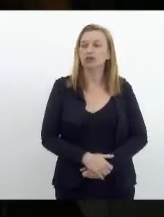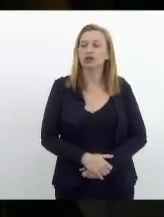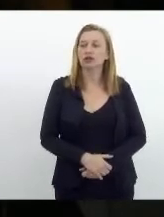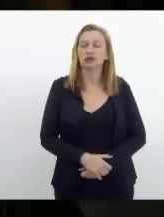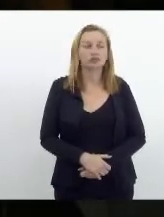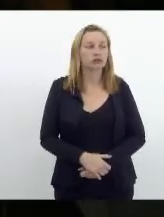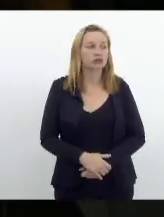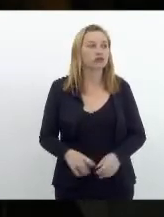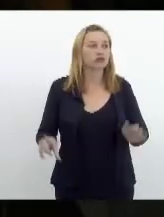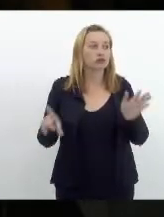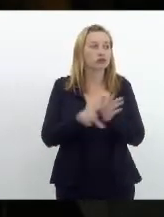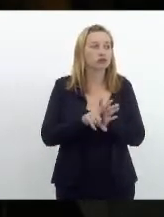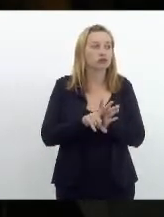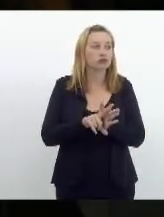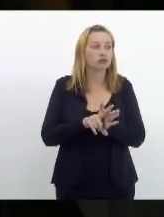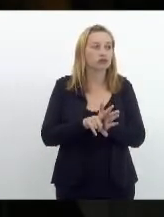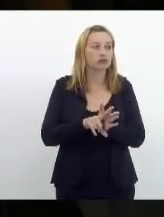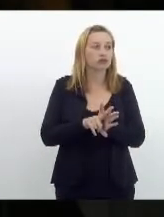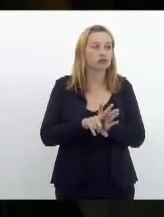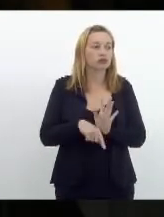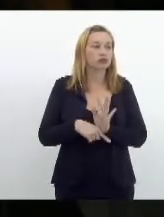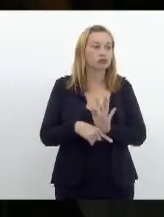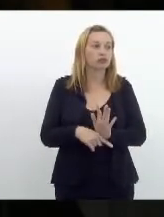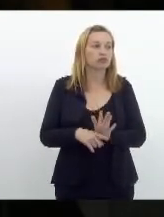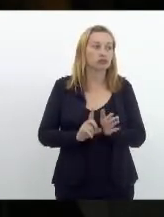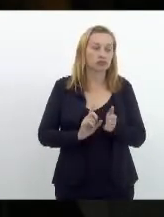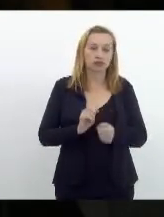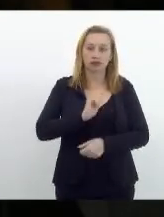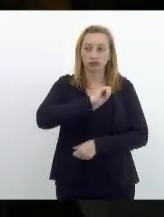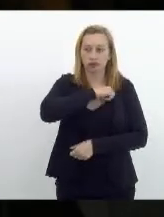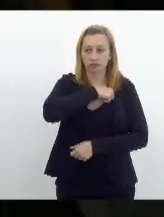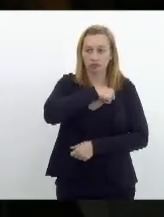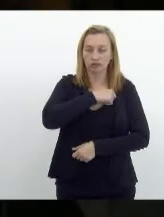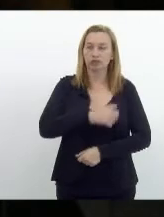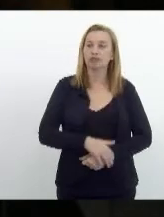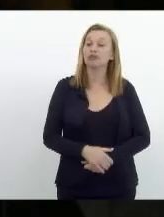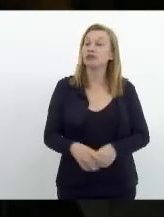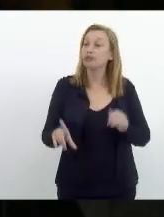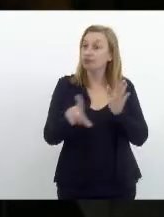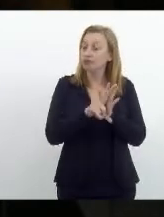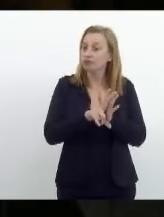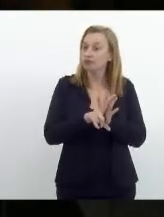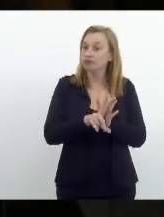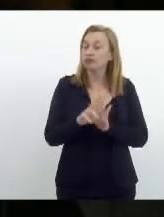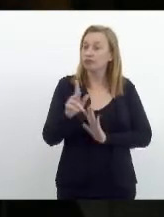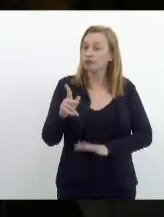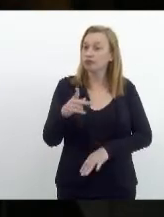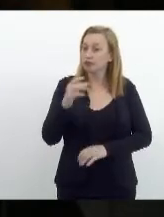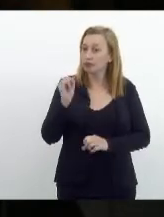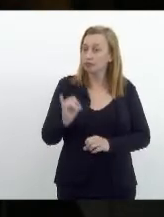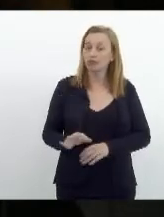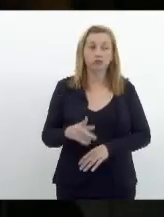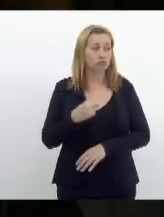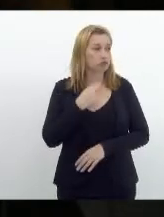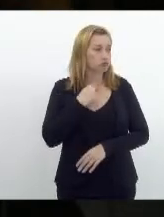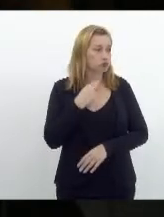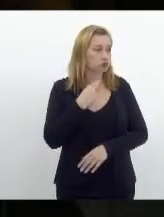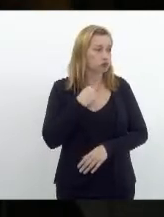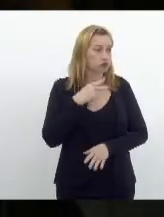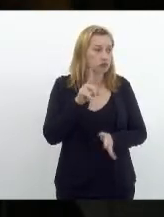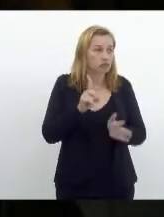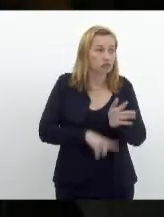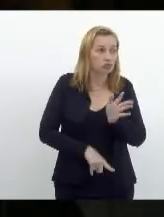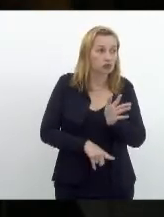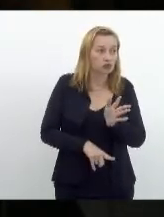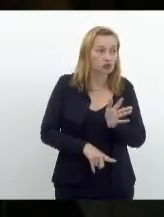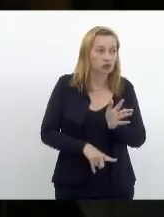é a lei do regime de recuperação fiscal, a lei diz que a gente não pode reduzir nem